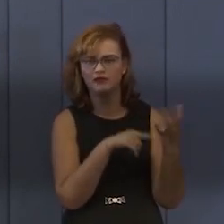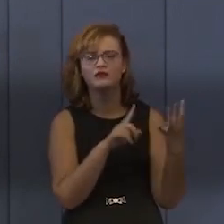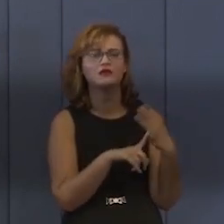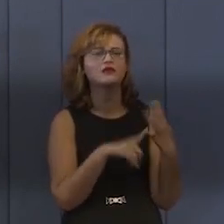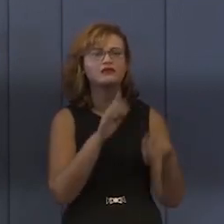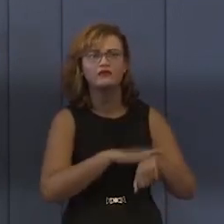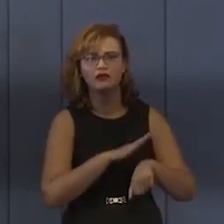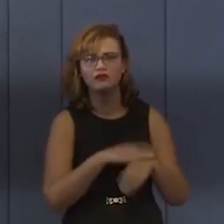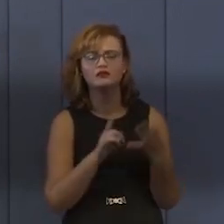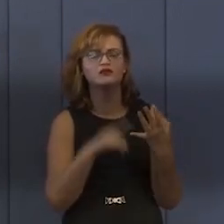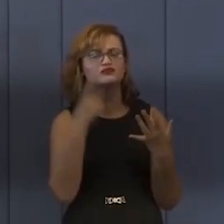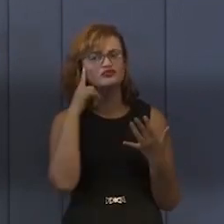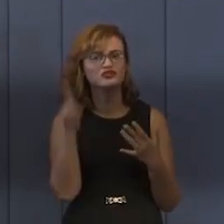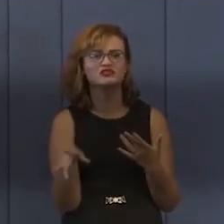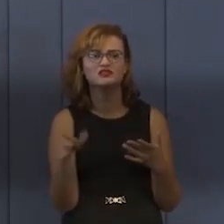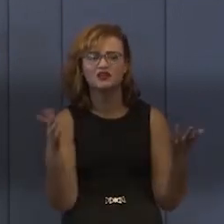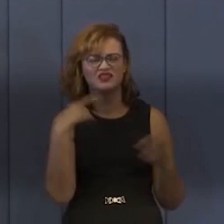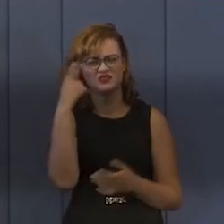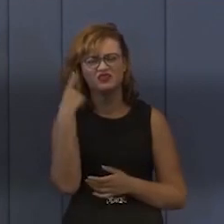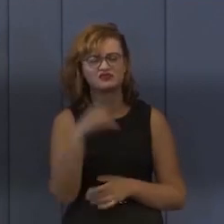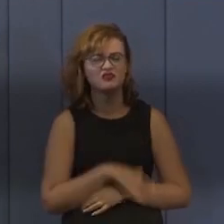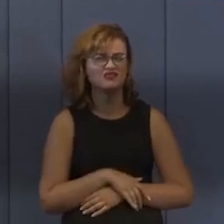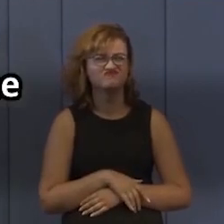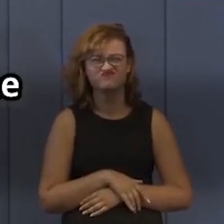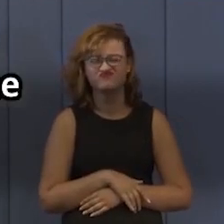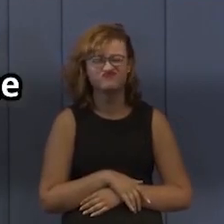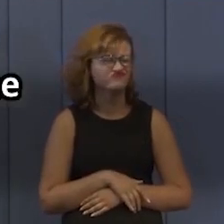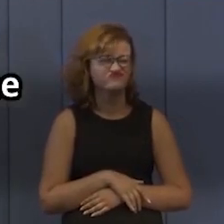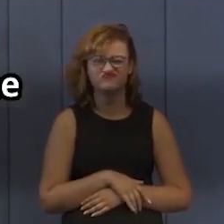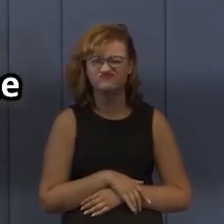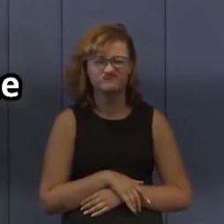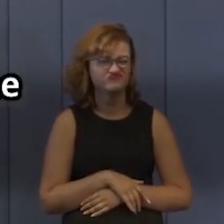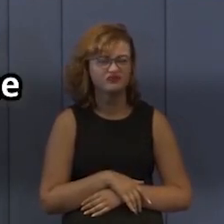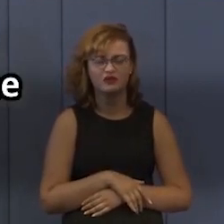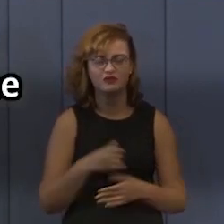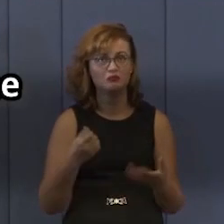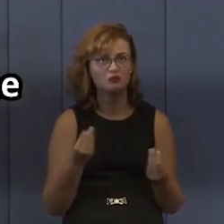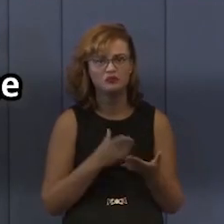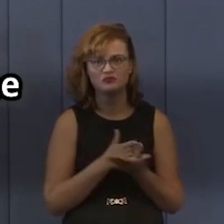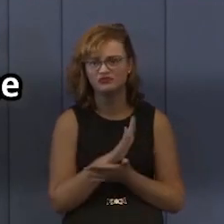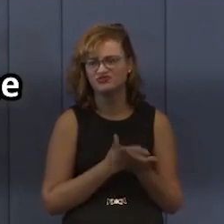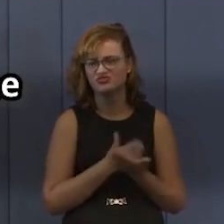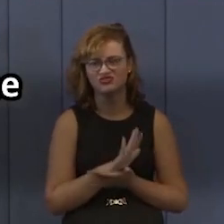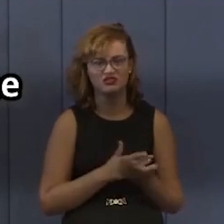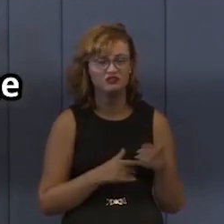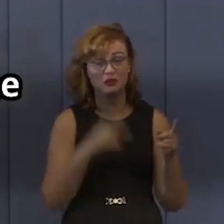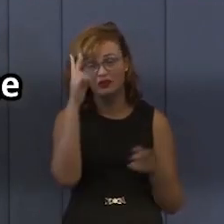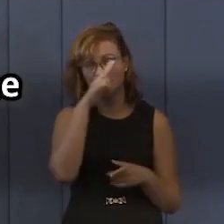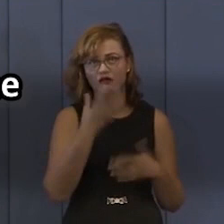de burocracias, de documentos, de papéis, de prazos, que tornou a advocacia em mercado de capitais uma das coisas